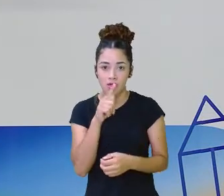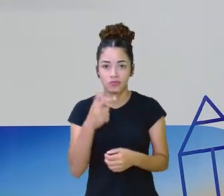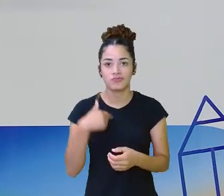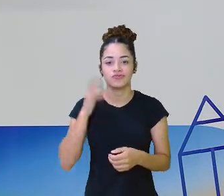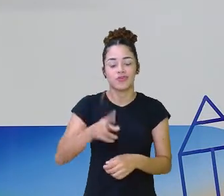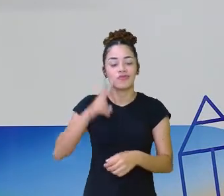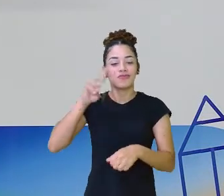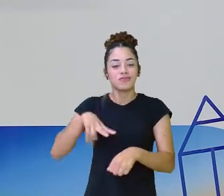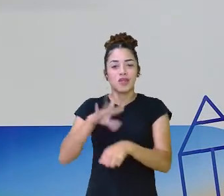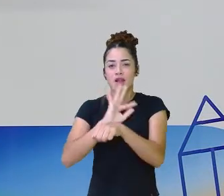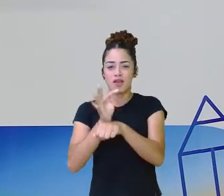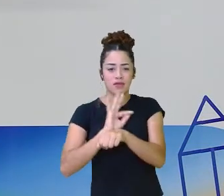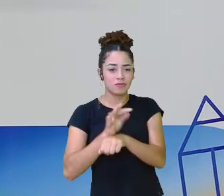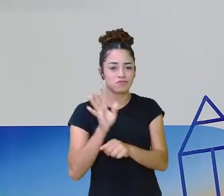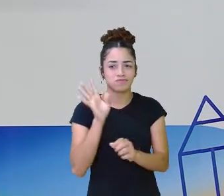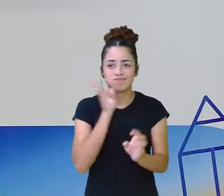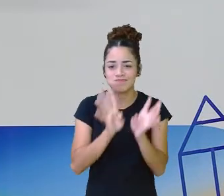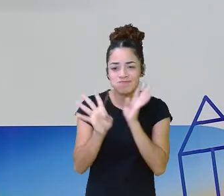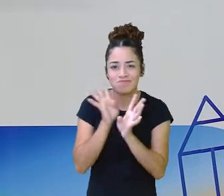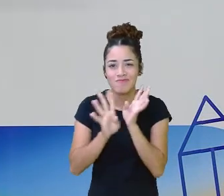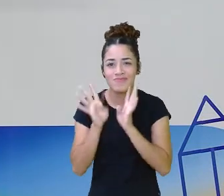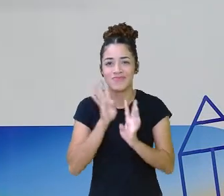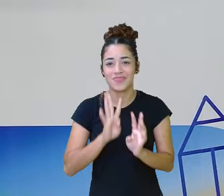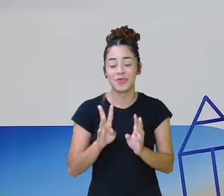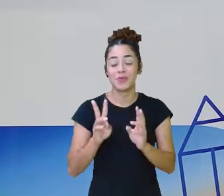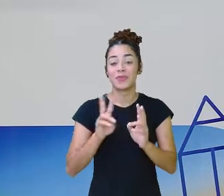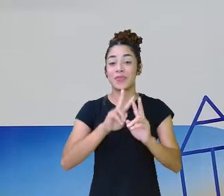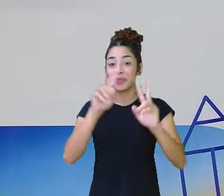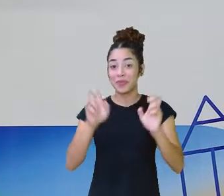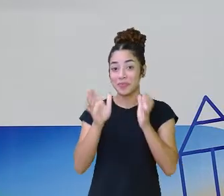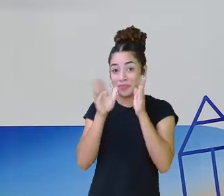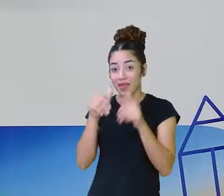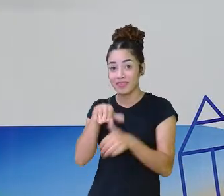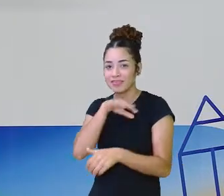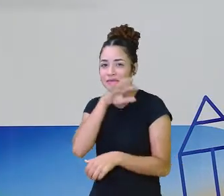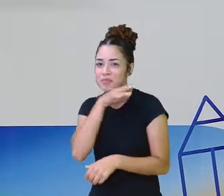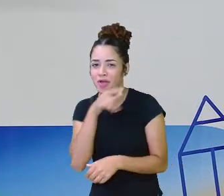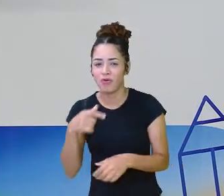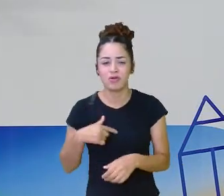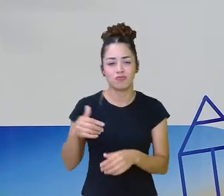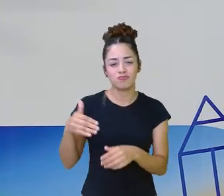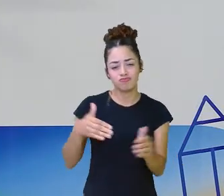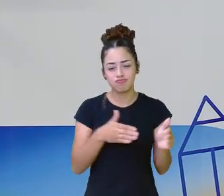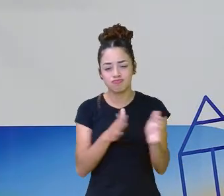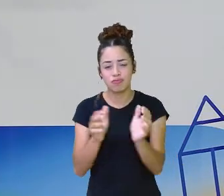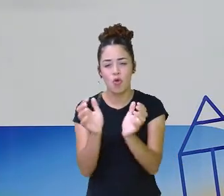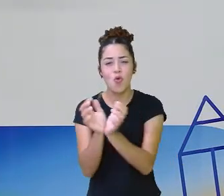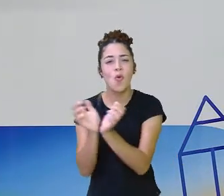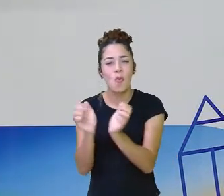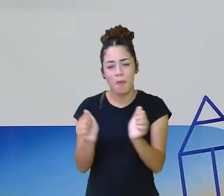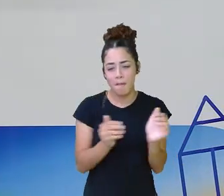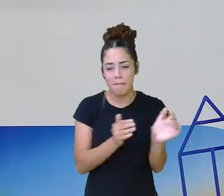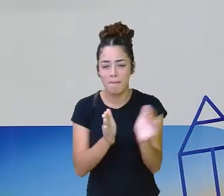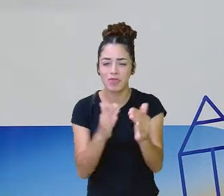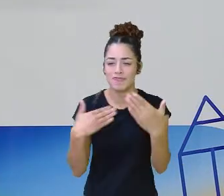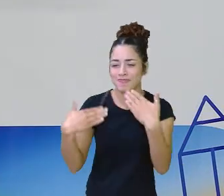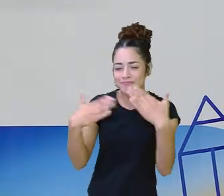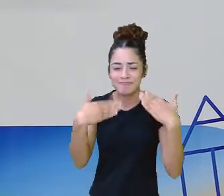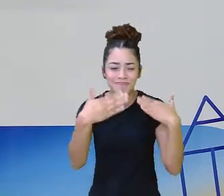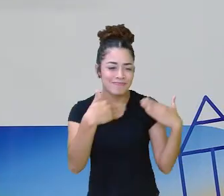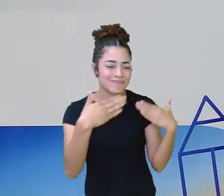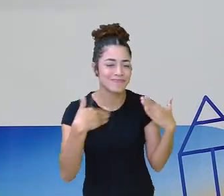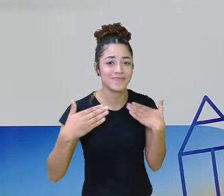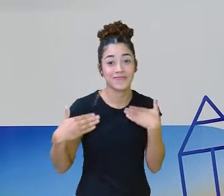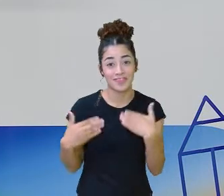legal na internet rolando sobre a capivara, elas atravessando em grupinhos, ela conversando com outros